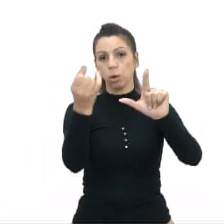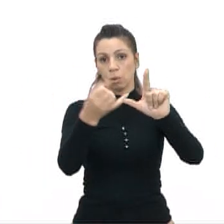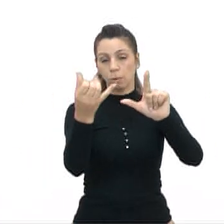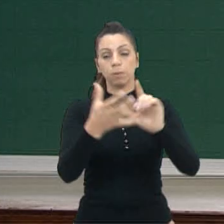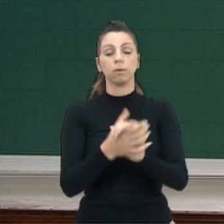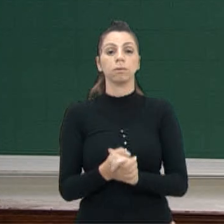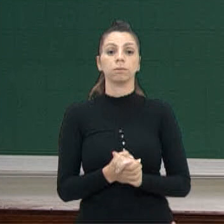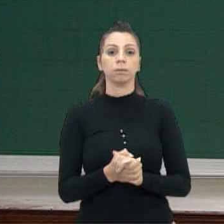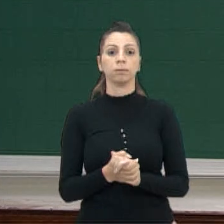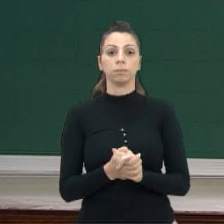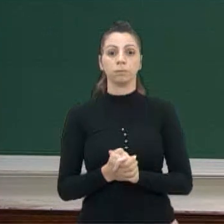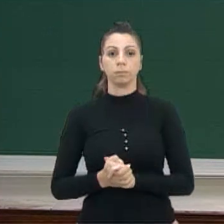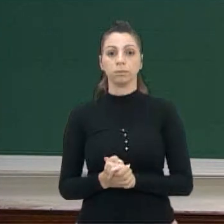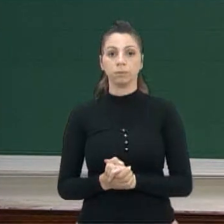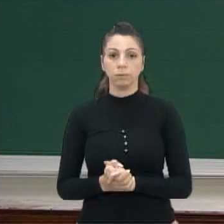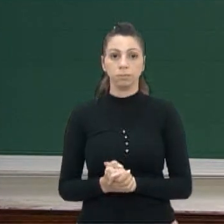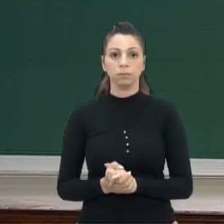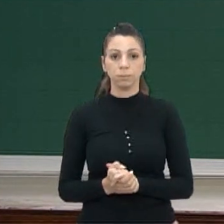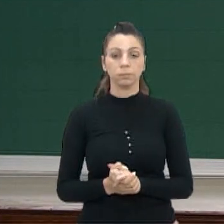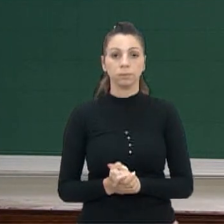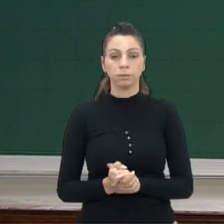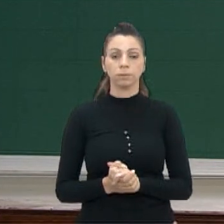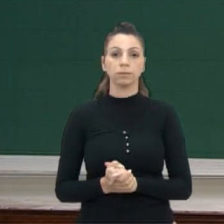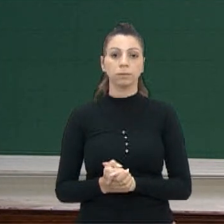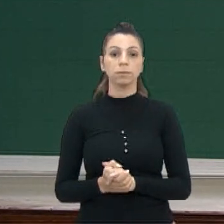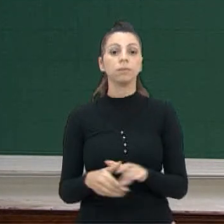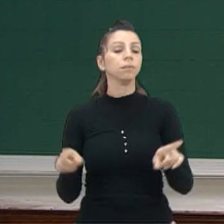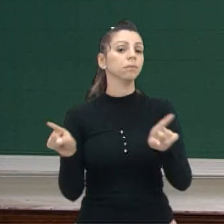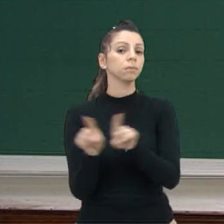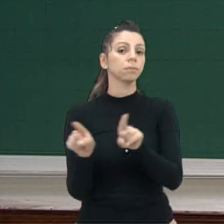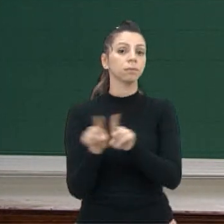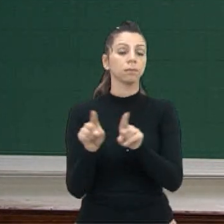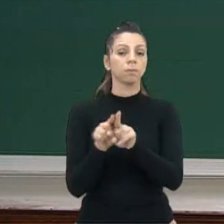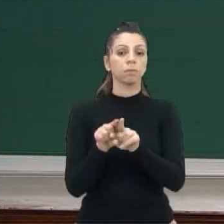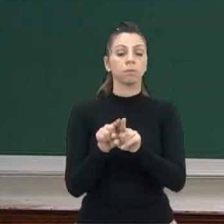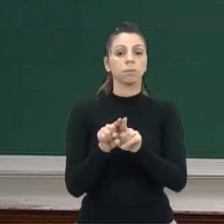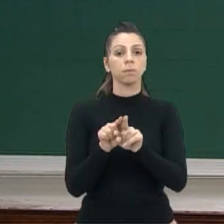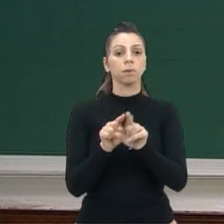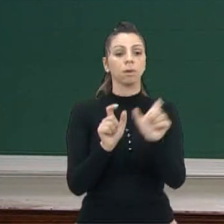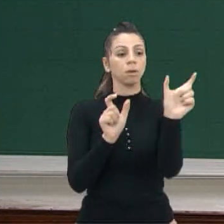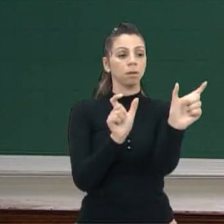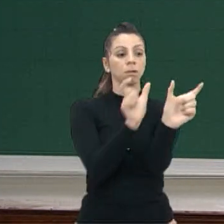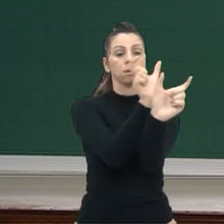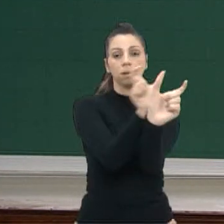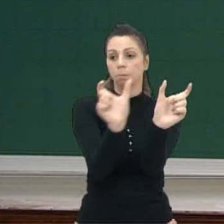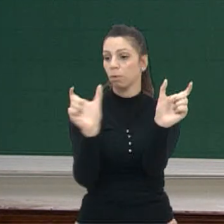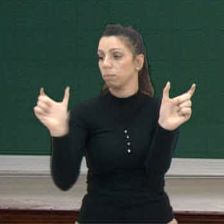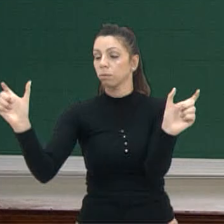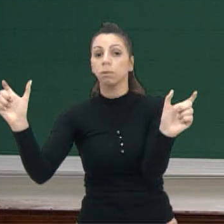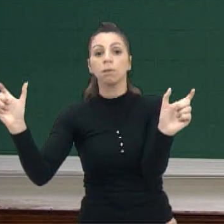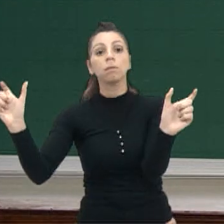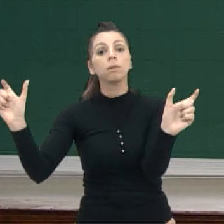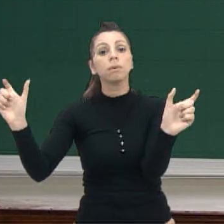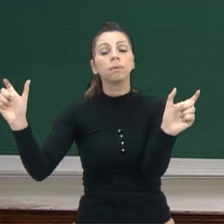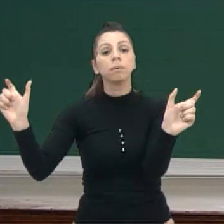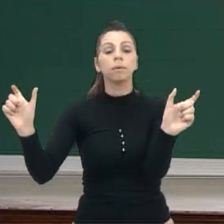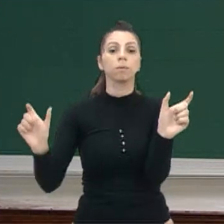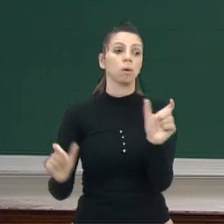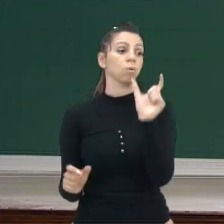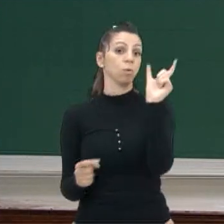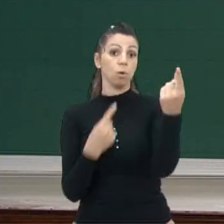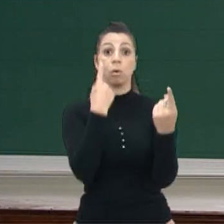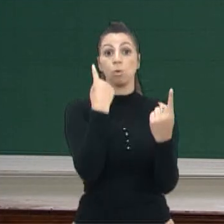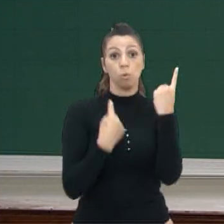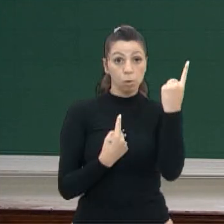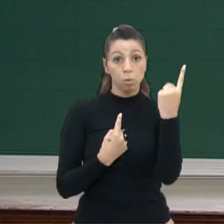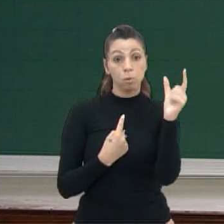expoentes são a parte literal. O que mais nós vimos? Nós vimos a ideia de polinômios. Polinômios são expressões algébricas com um ou